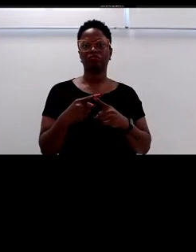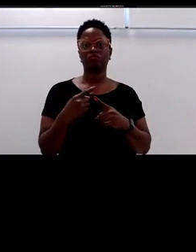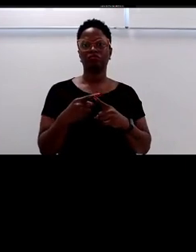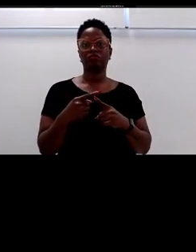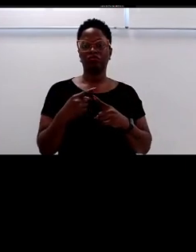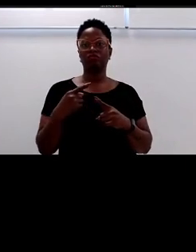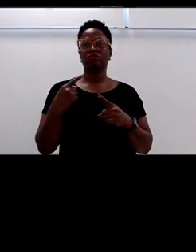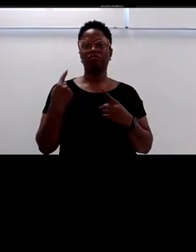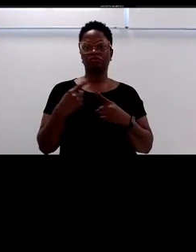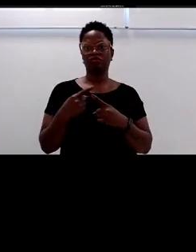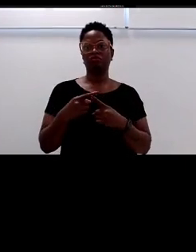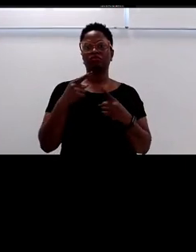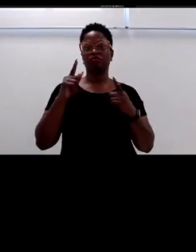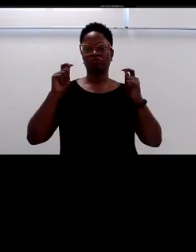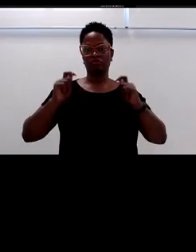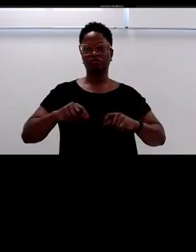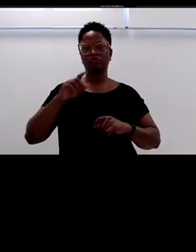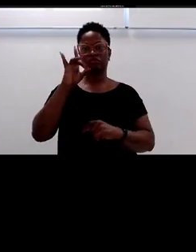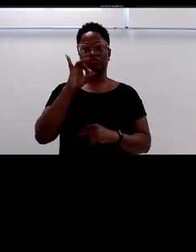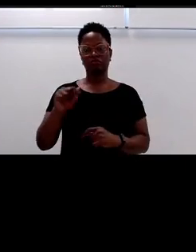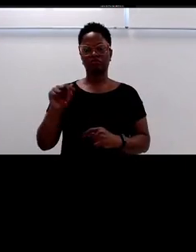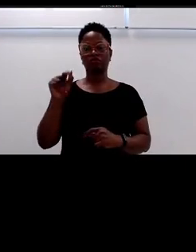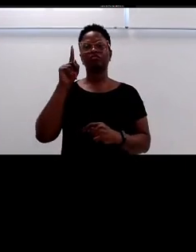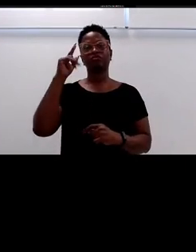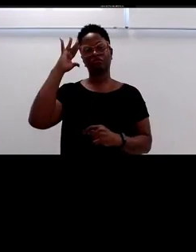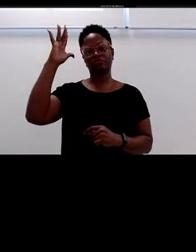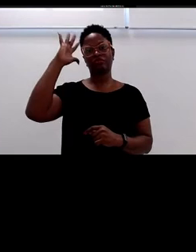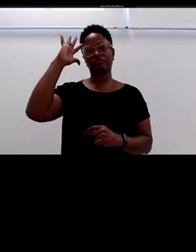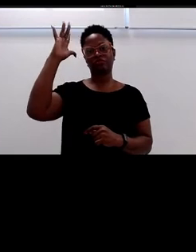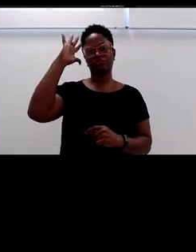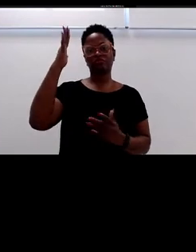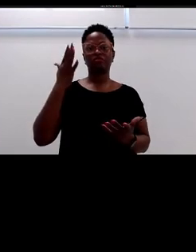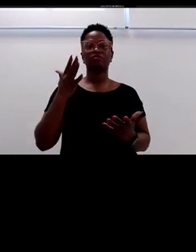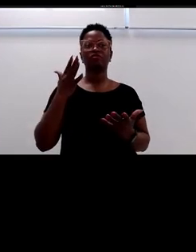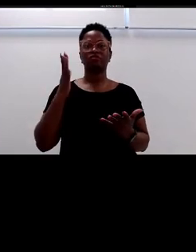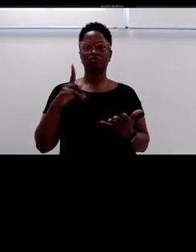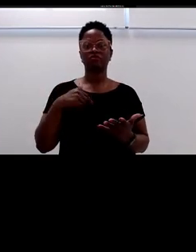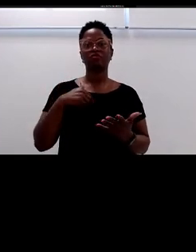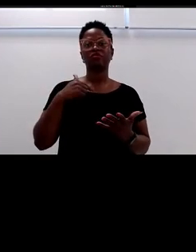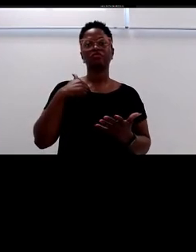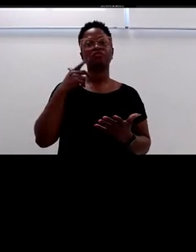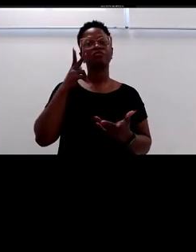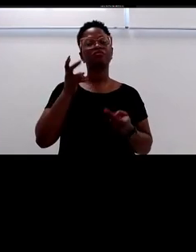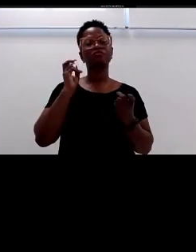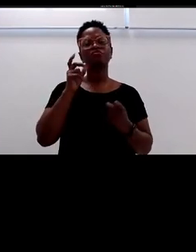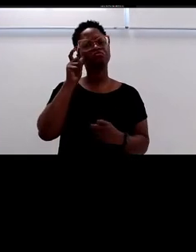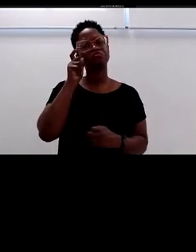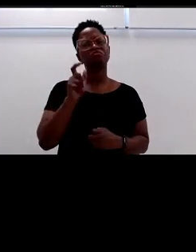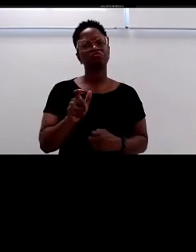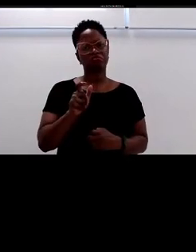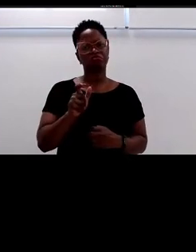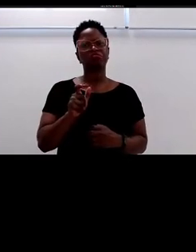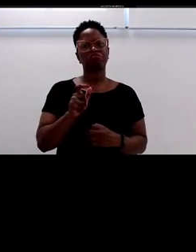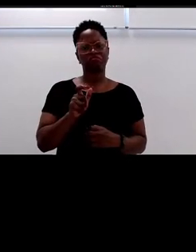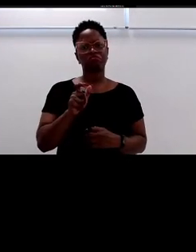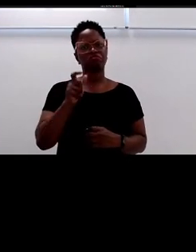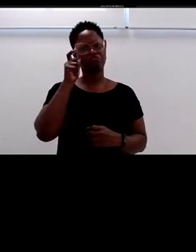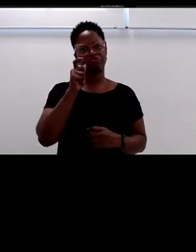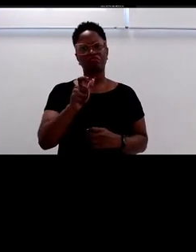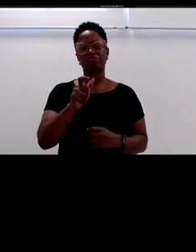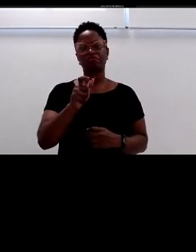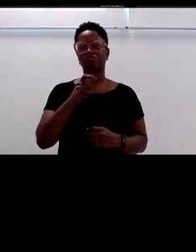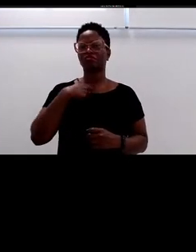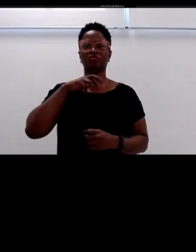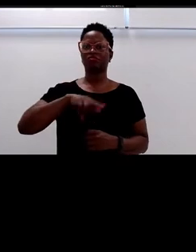acaso, naquele dia, me veio na cabeça essa crucificação. A cena sempre me interessou muito. Não sou tão religioso